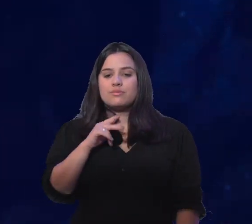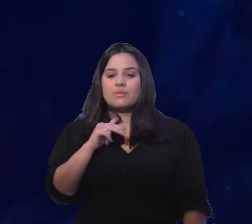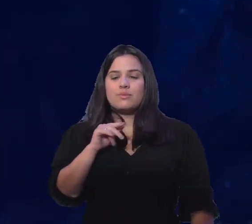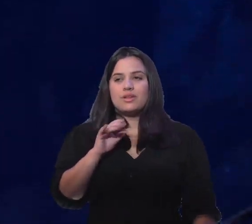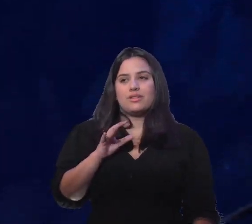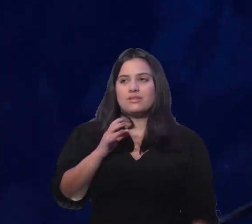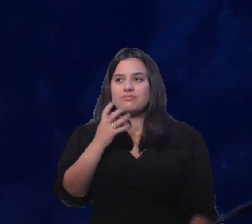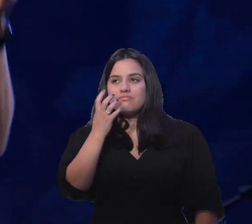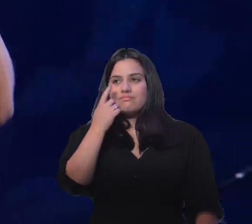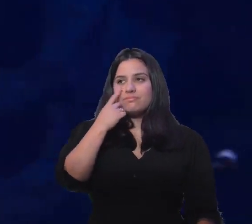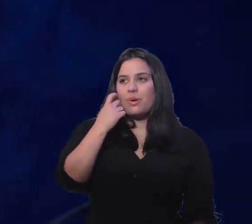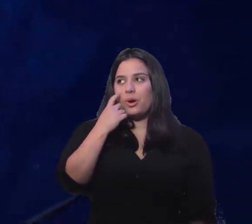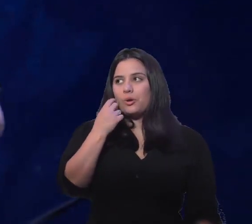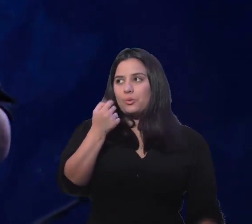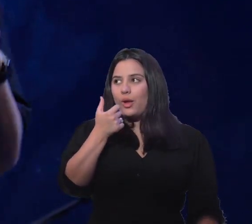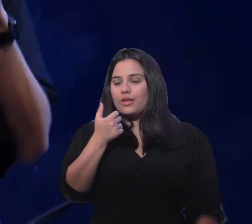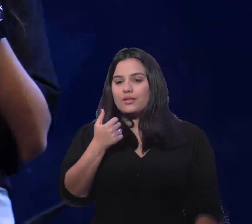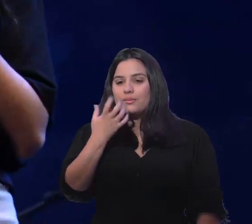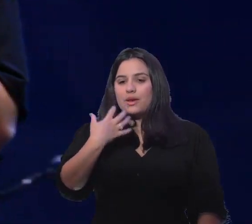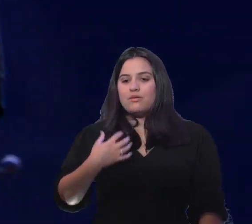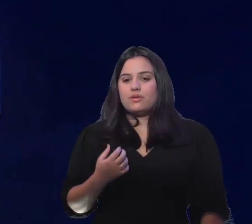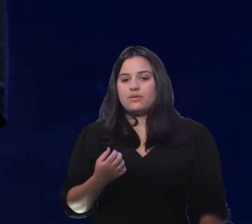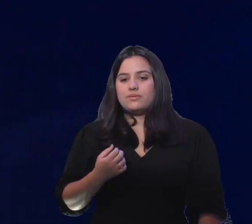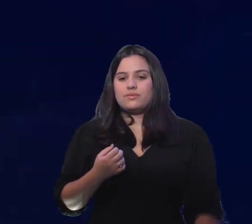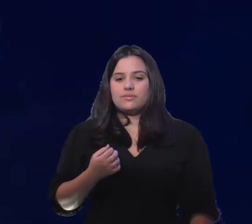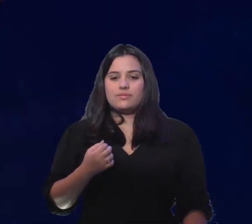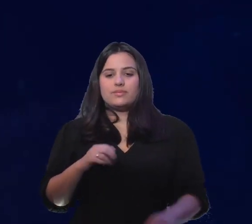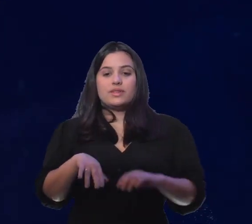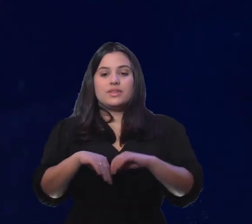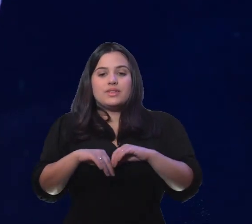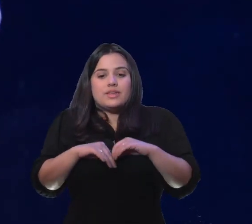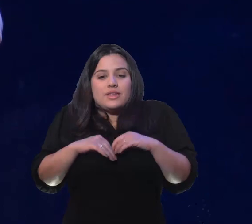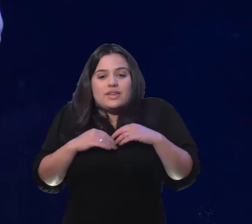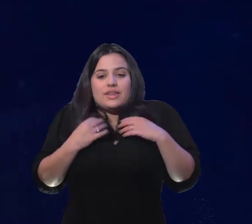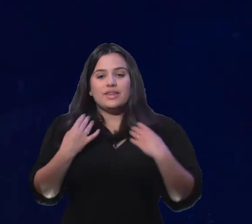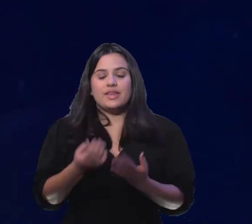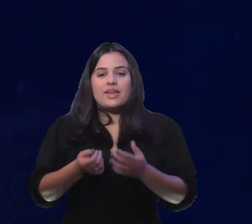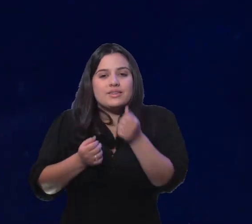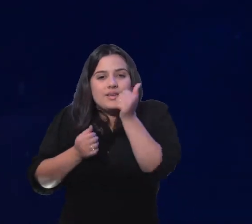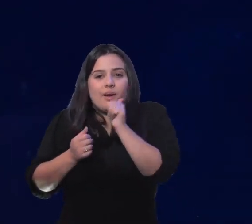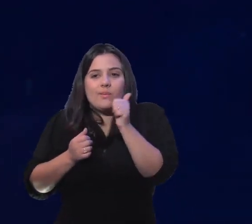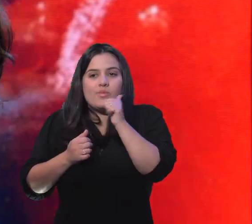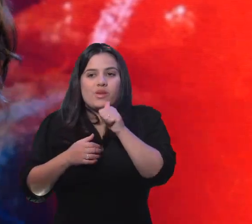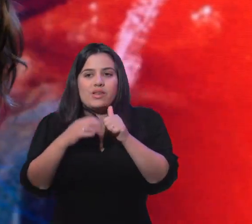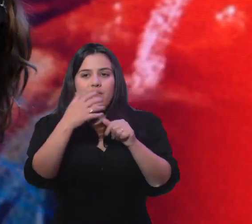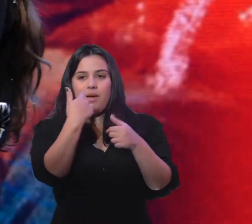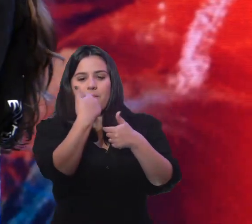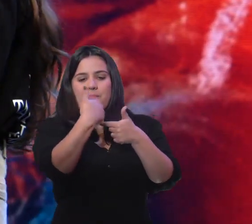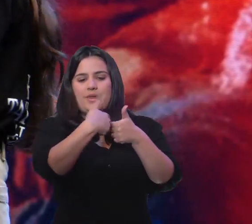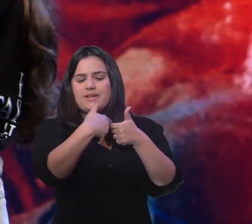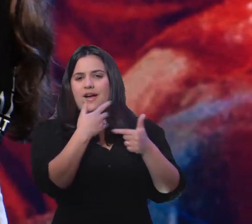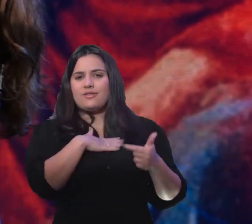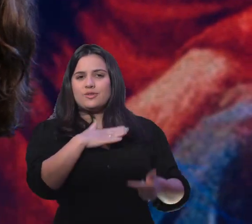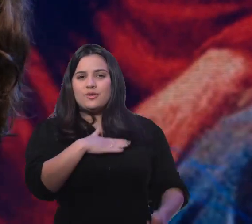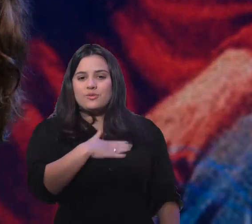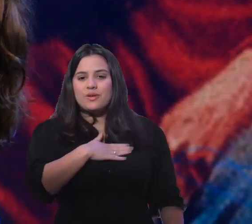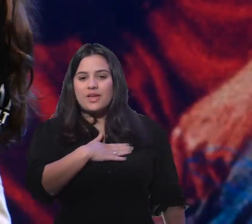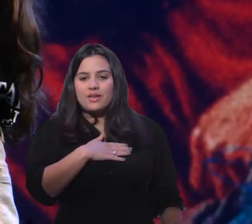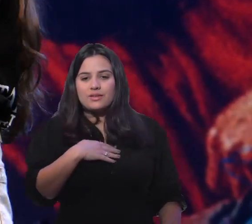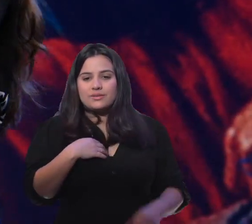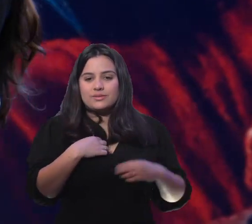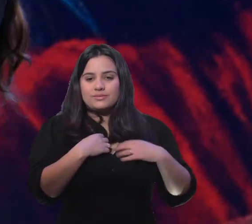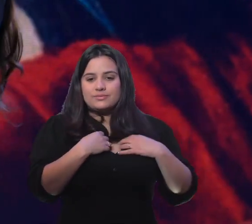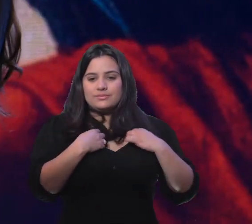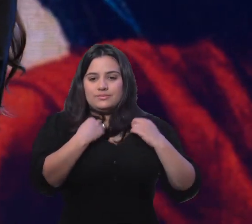chorando assim. Ai, gente, perdão. E aí a moça me dando maior bronca, cara, porque a Radassa caiu. E,